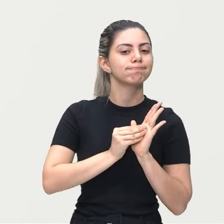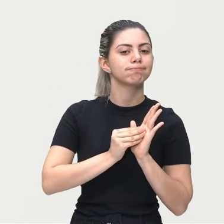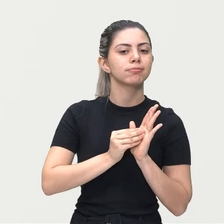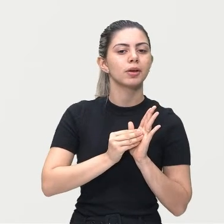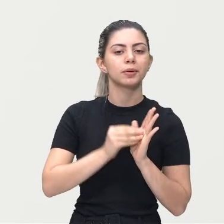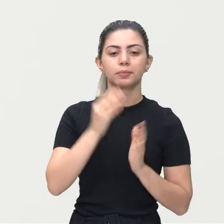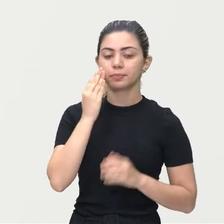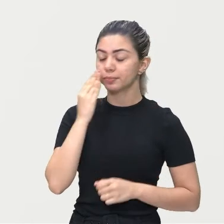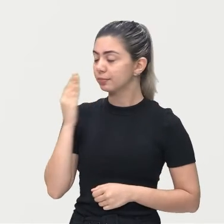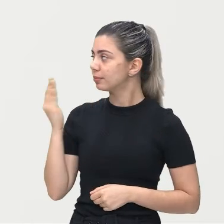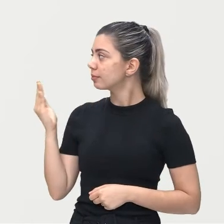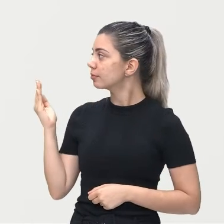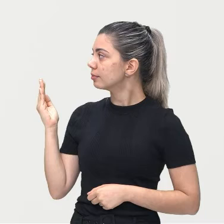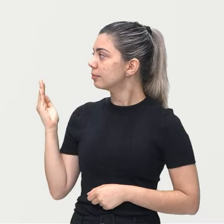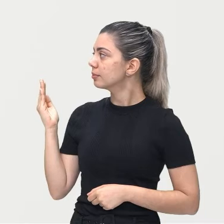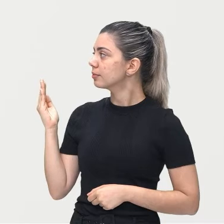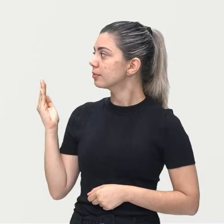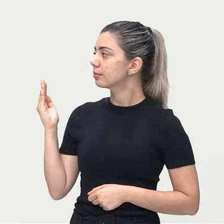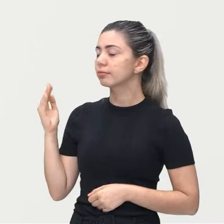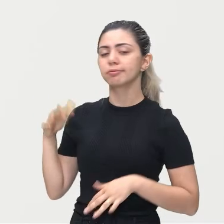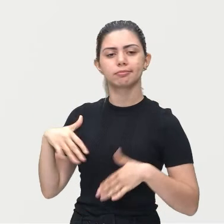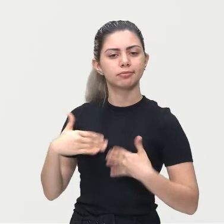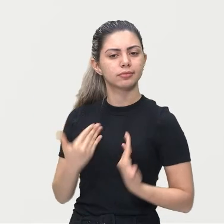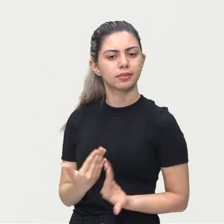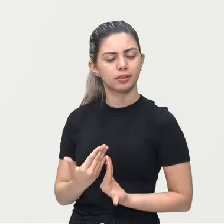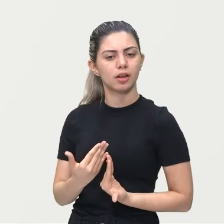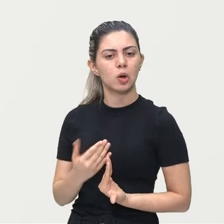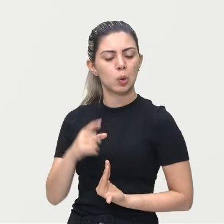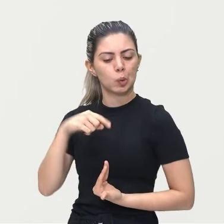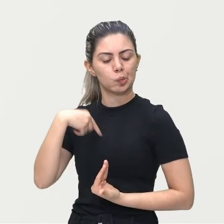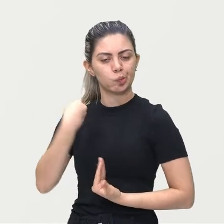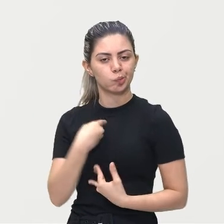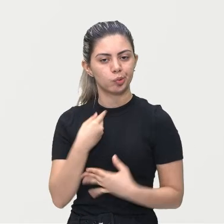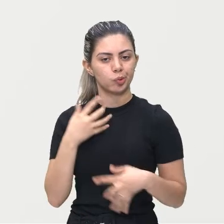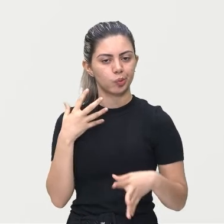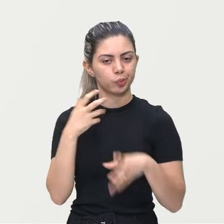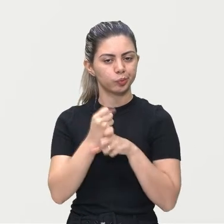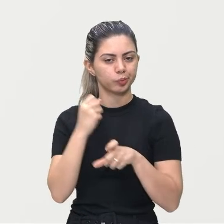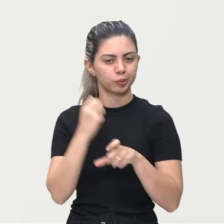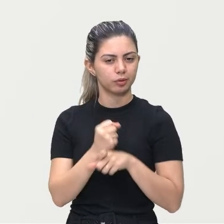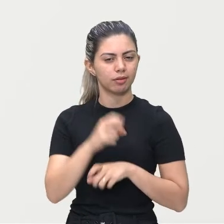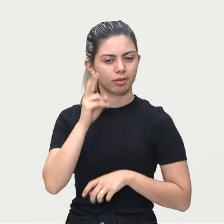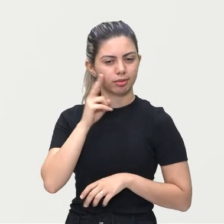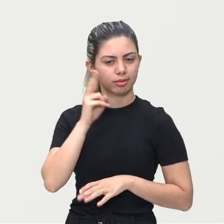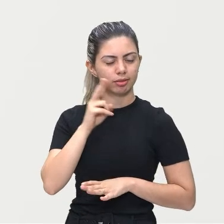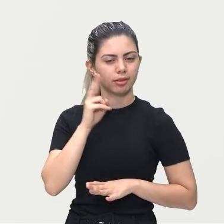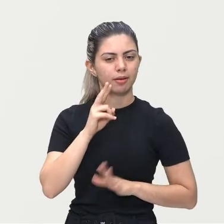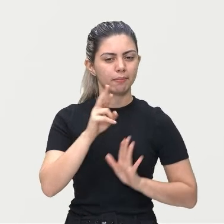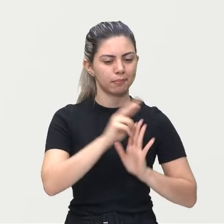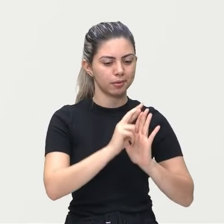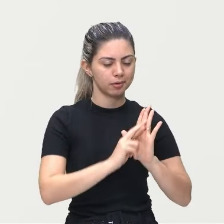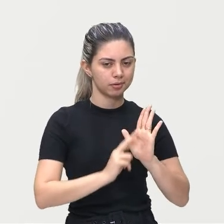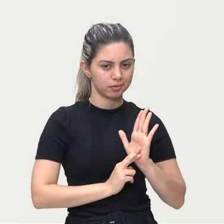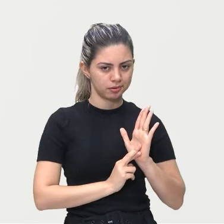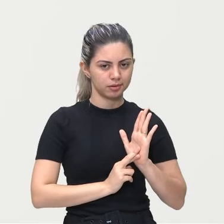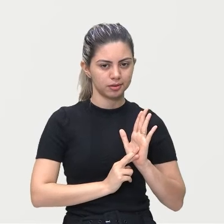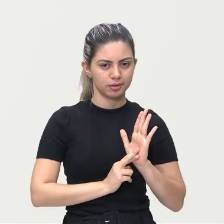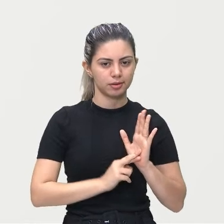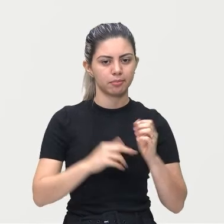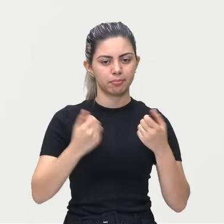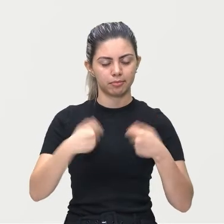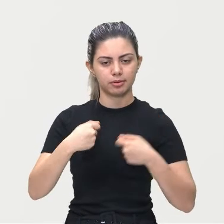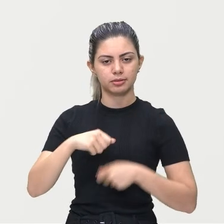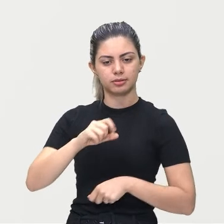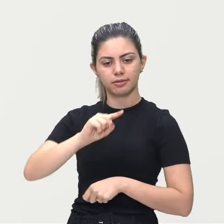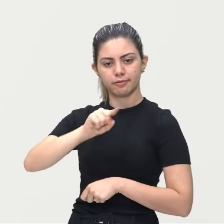coloco 3. Para nós alinharmos com relação ao que nós chamamos de regras básicas, eu vou acrescentar a